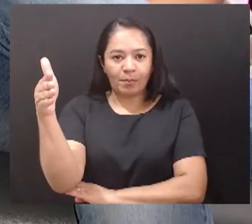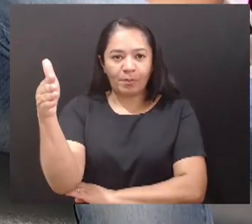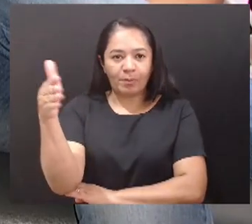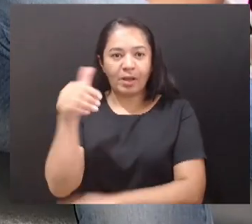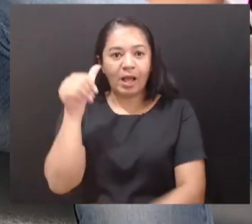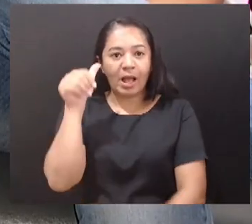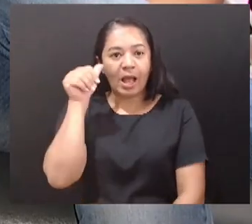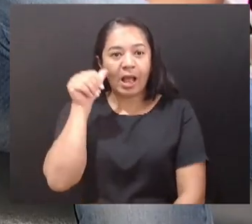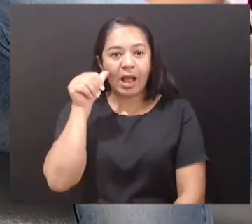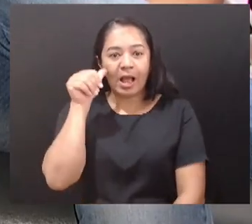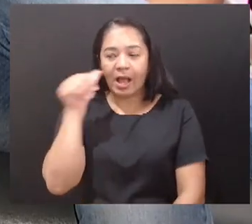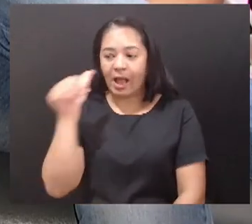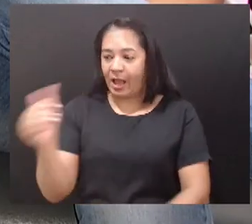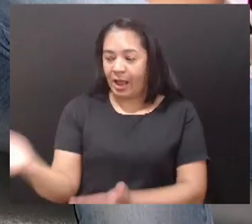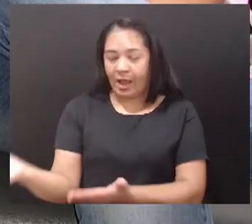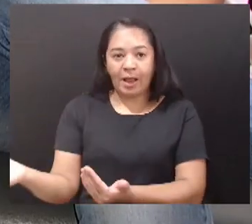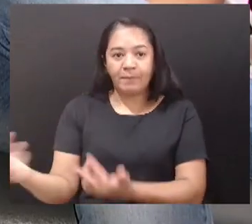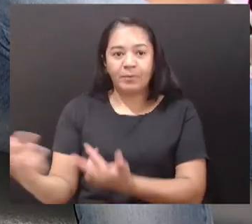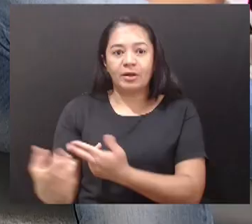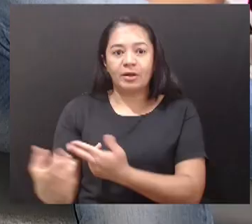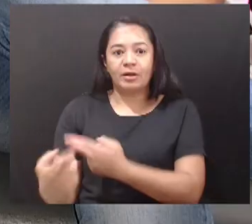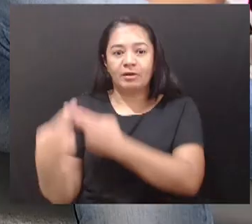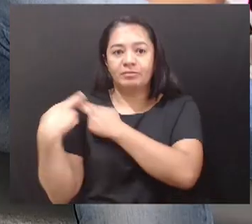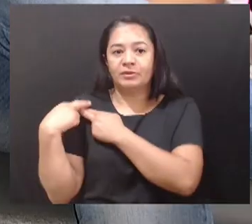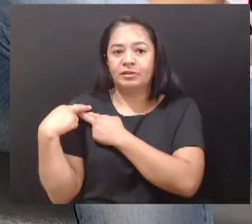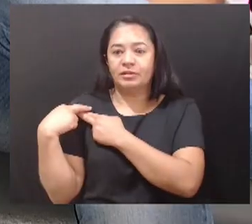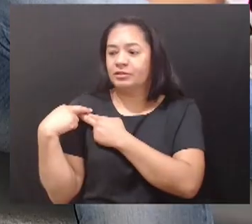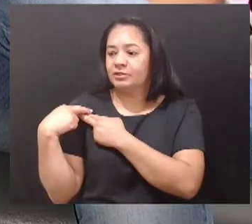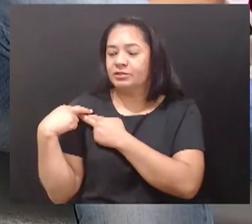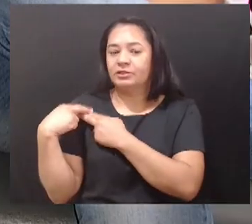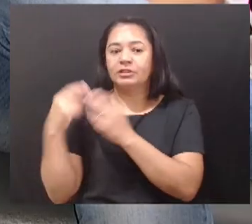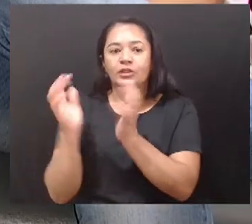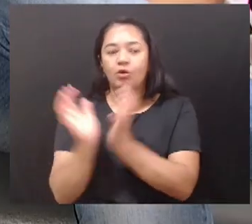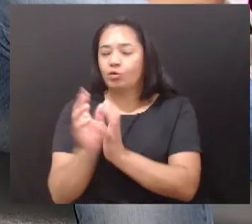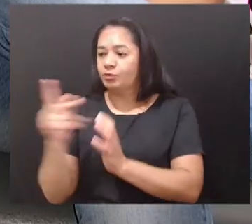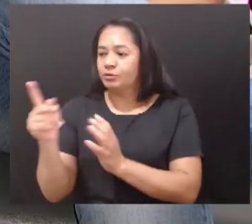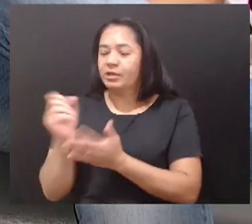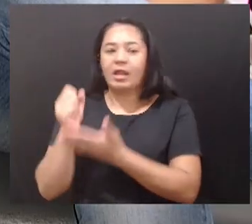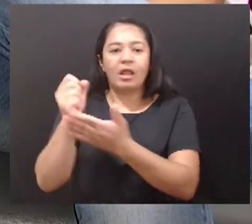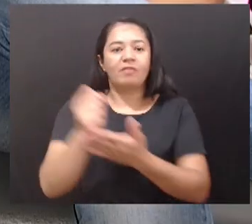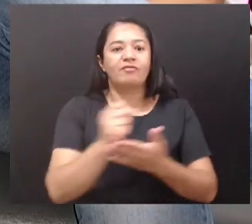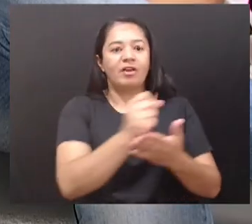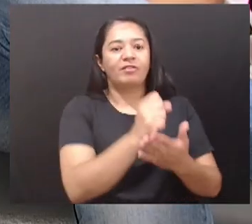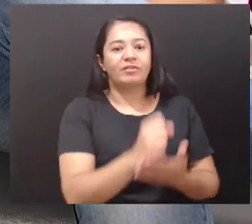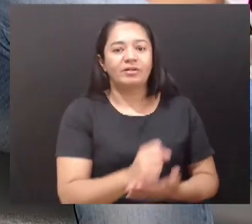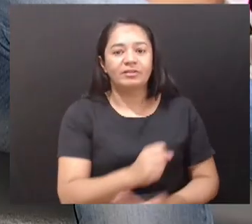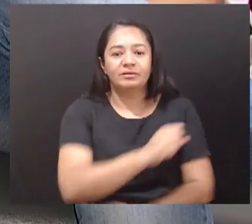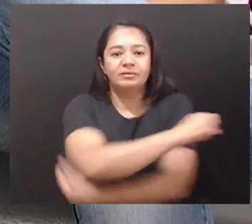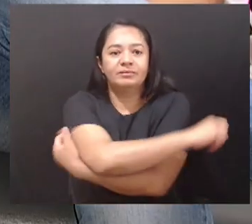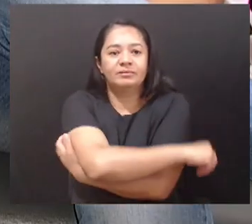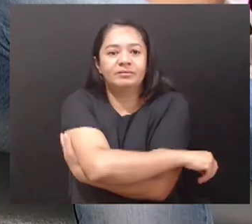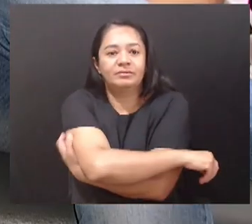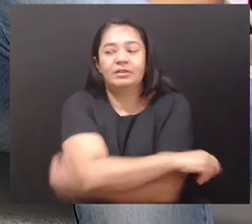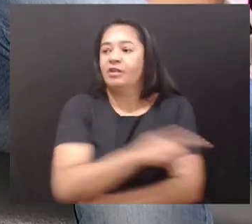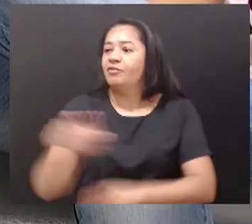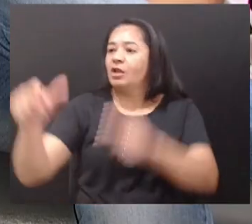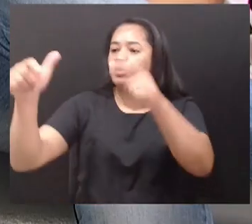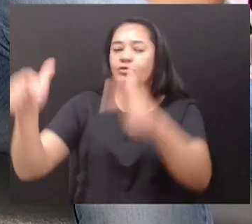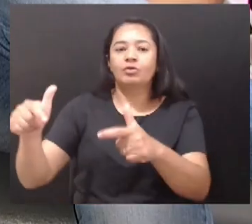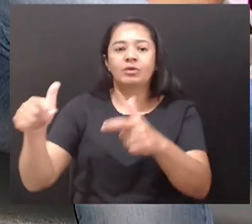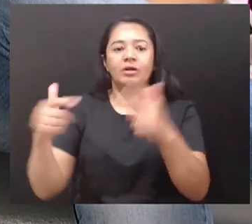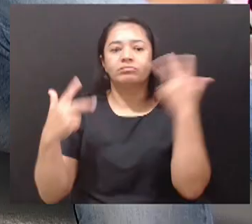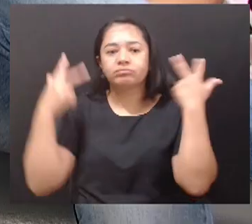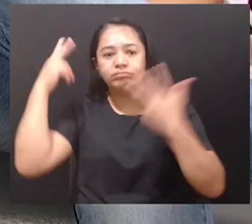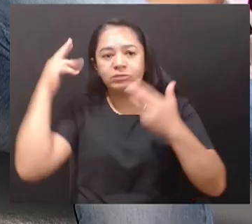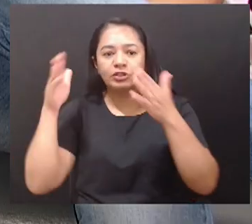responsável por essa parte de levar eles para cuidar da imagem deles, ela levou para apresentar o salão de beleza. Aí chegando lá,